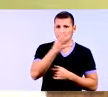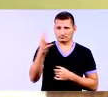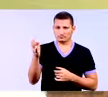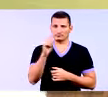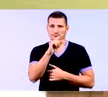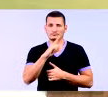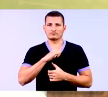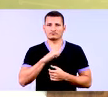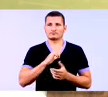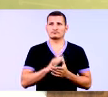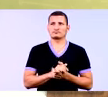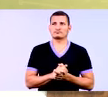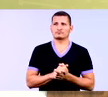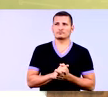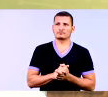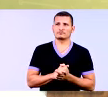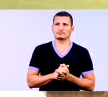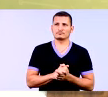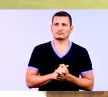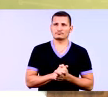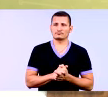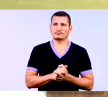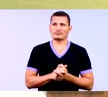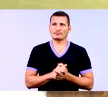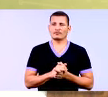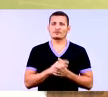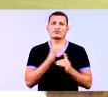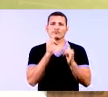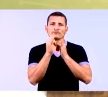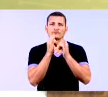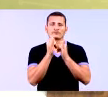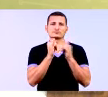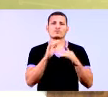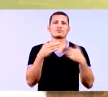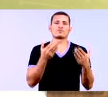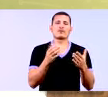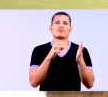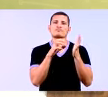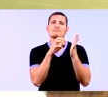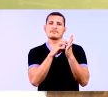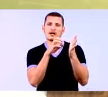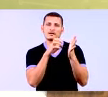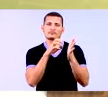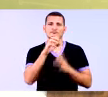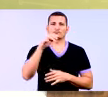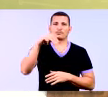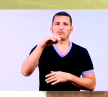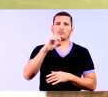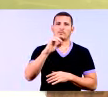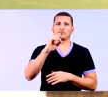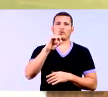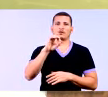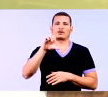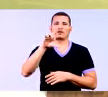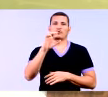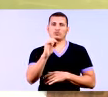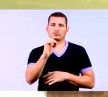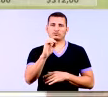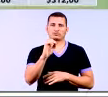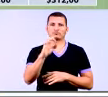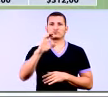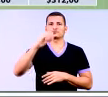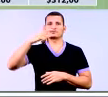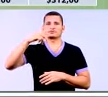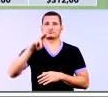né? E de forma respectiva, informe a marca e o modelo dos processadores. Qual seria, professor, aí a resposta aí dessa questão